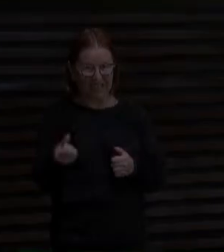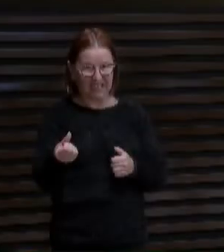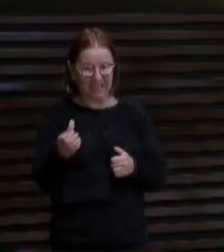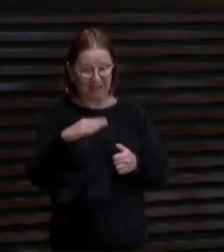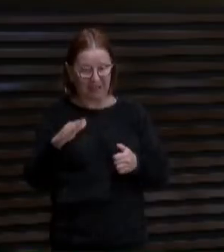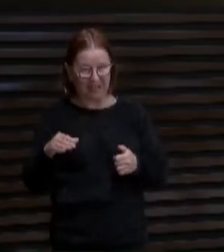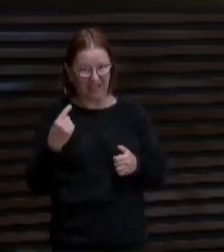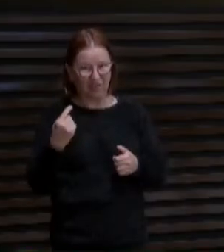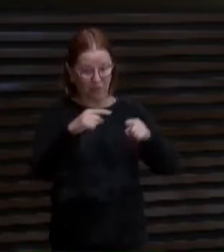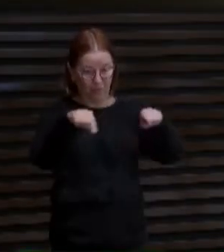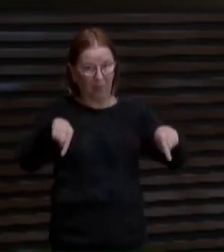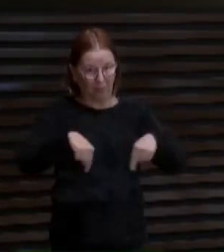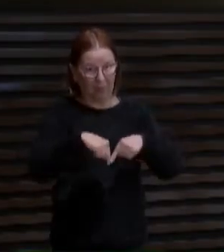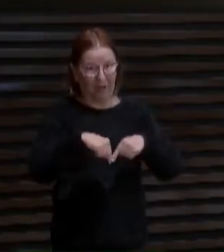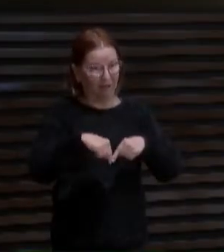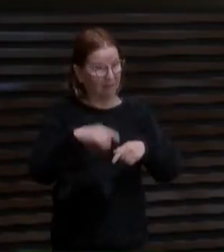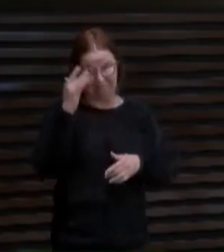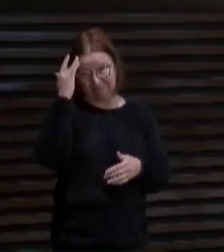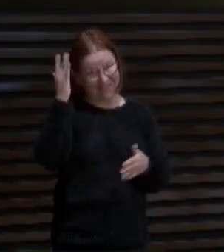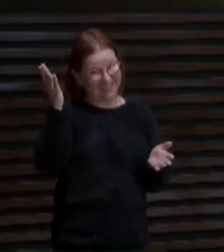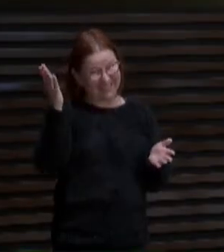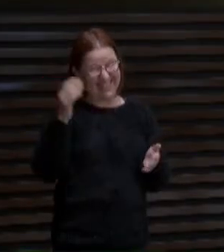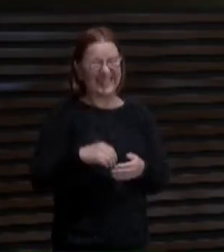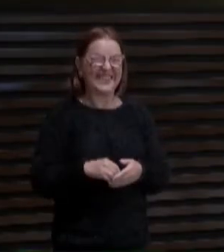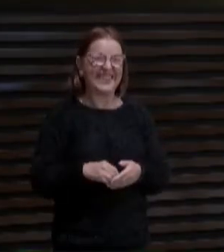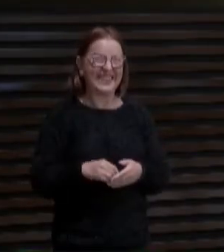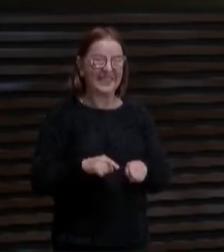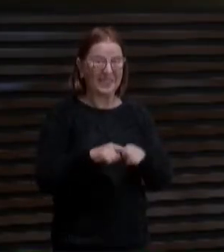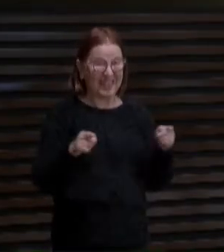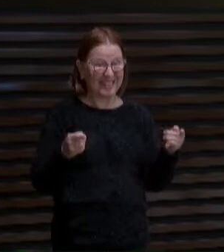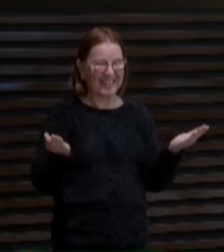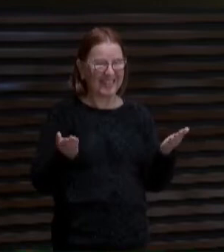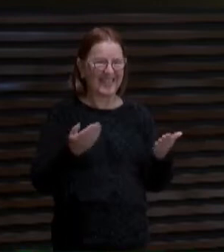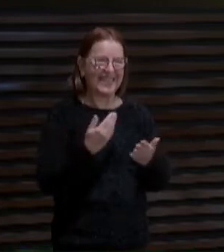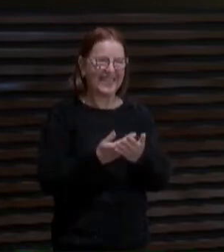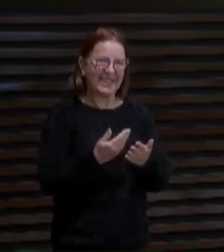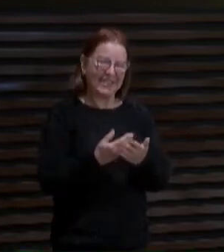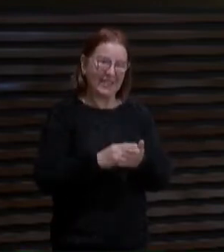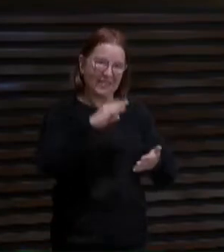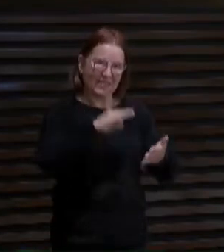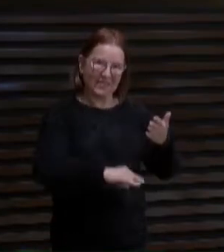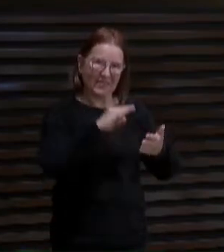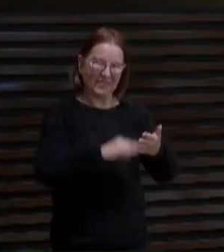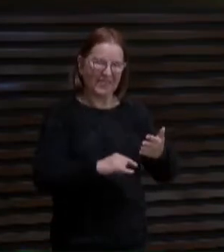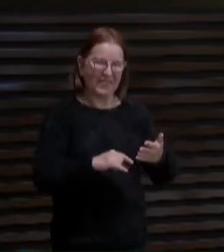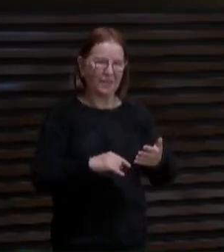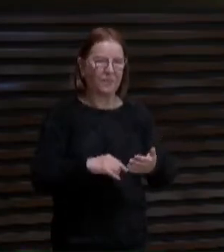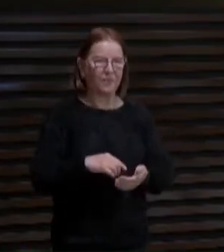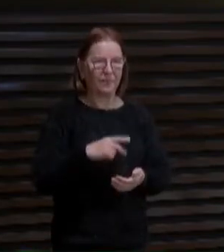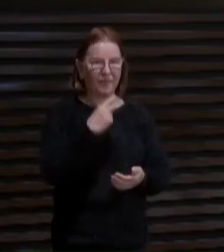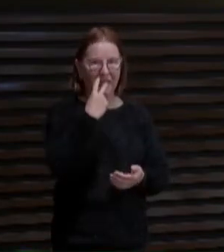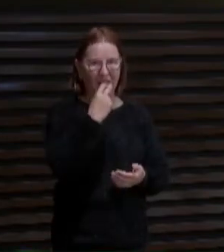mas meus irmãos todo o nosso boletim Santa língua 6 eu só quero lembrar a igreja